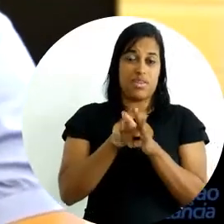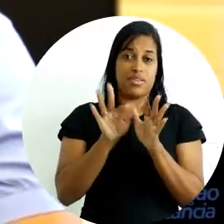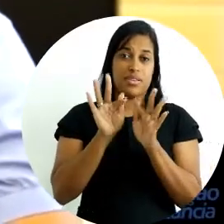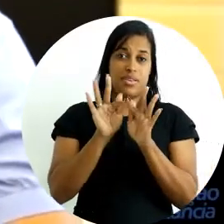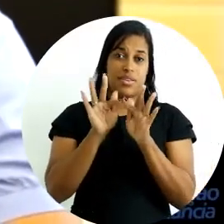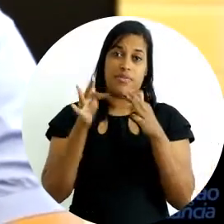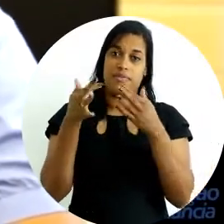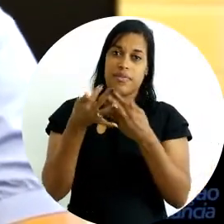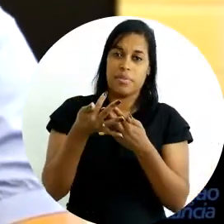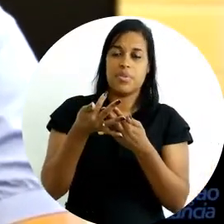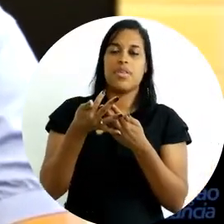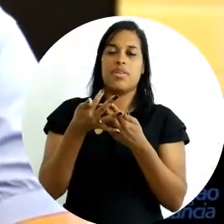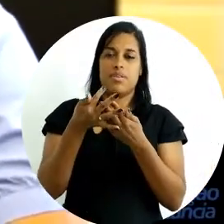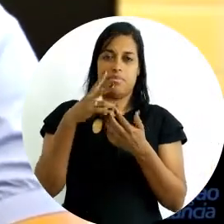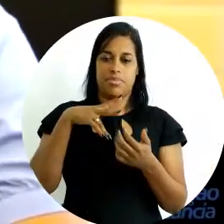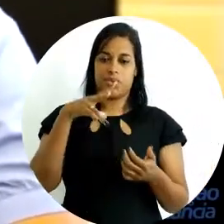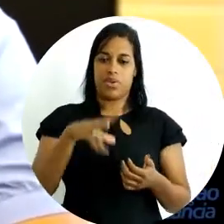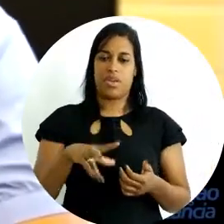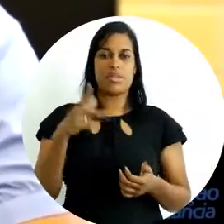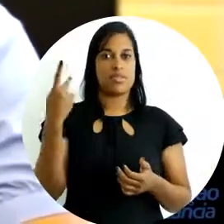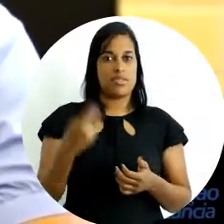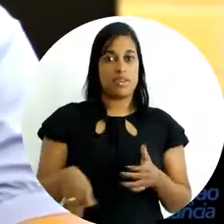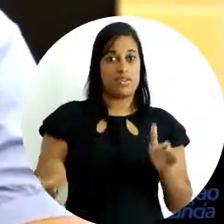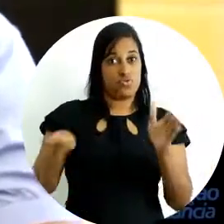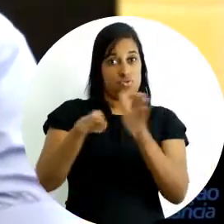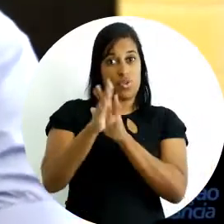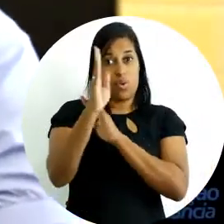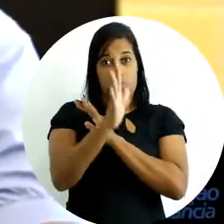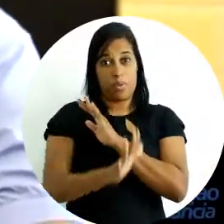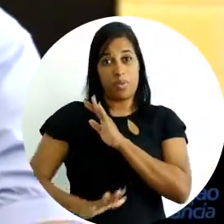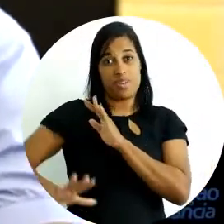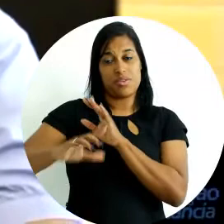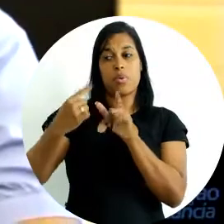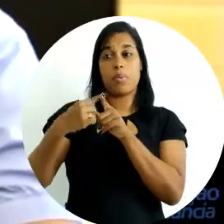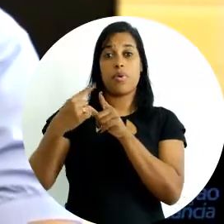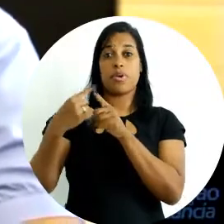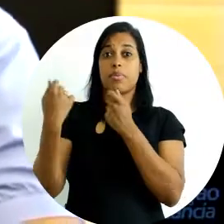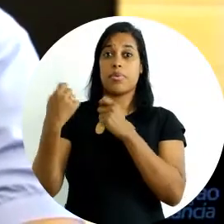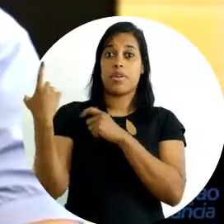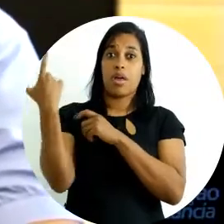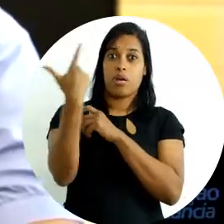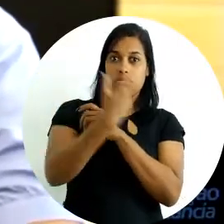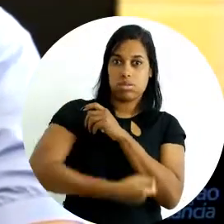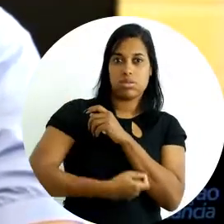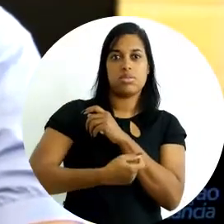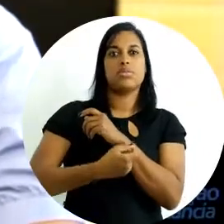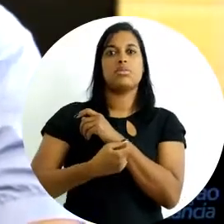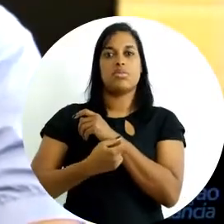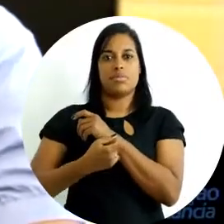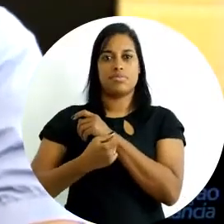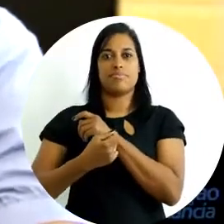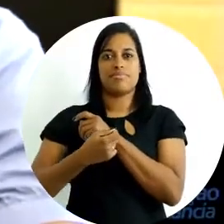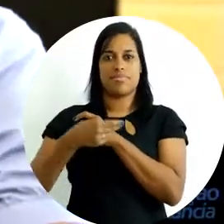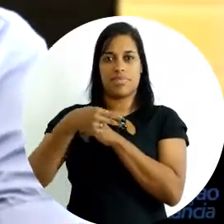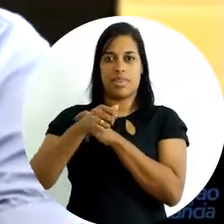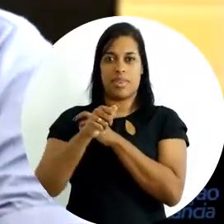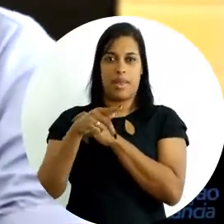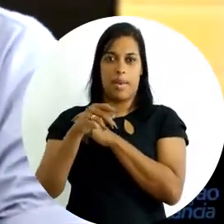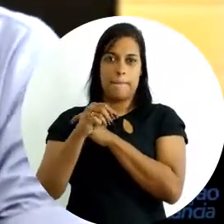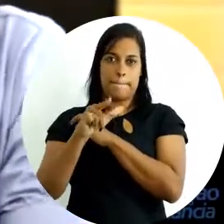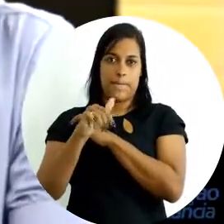chegada da família real portuguesa, que vem para o Brasil fugindo das tropas de